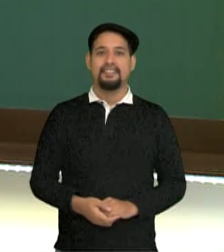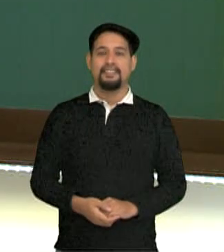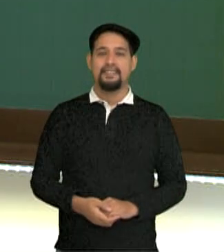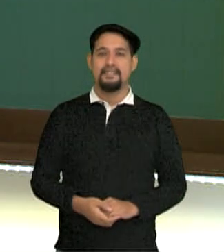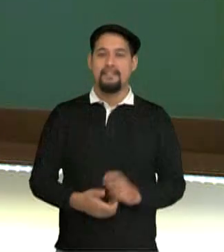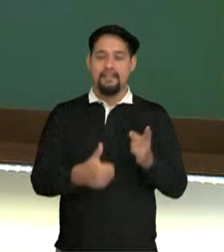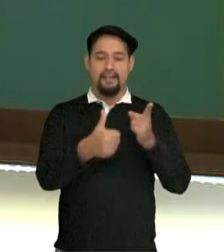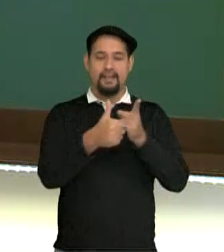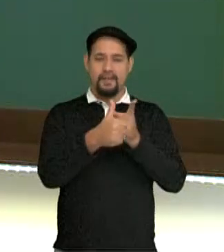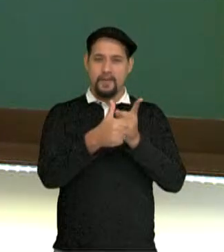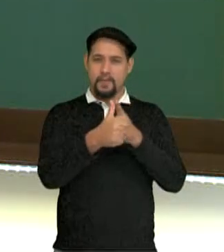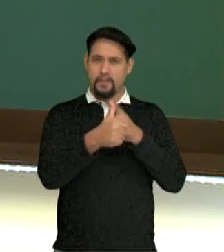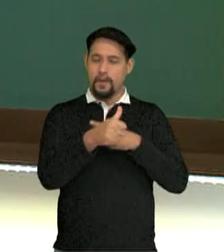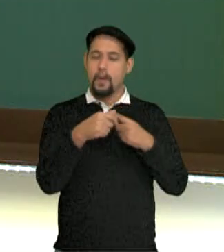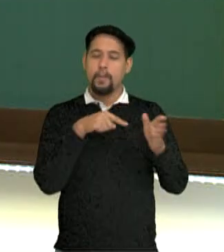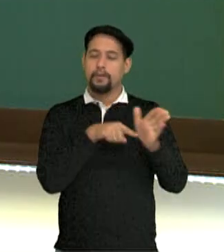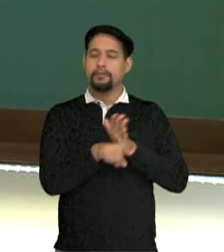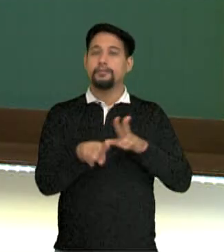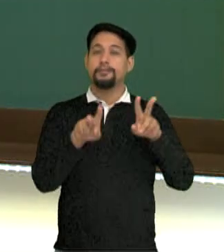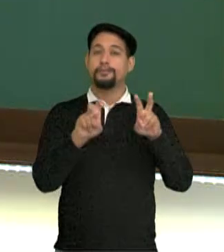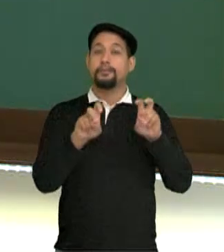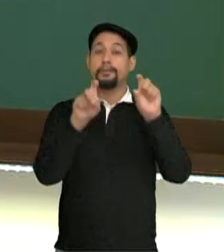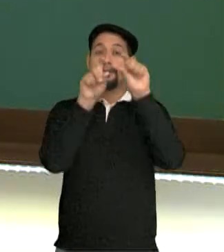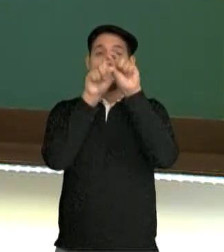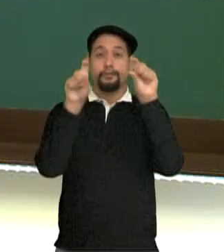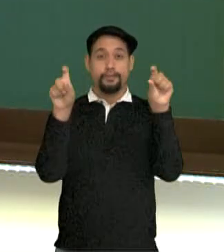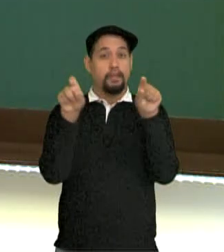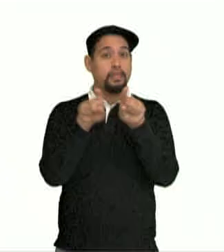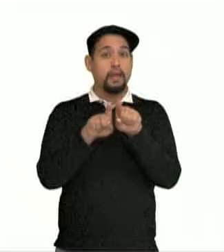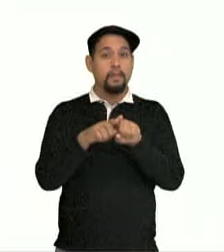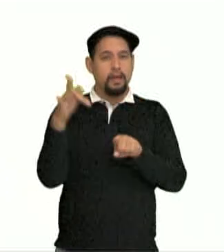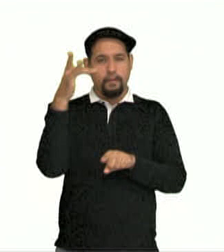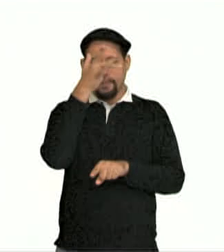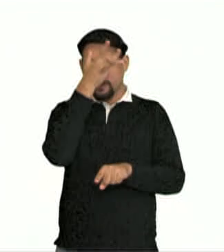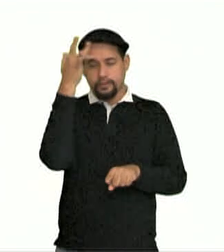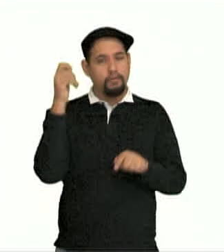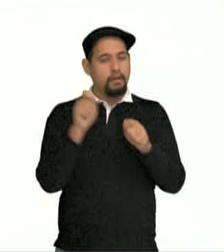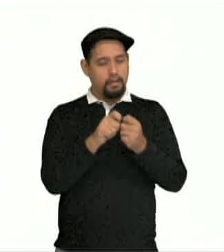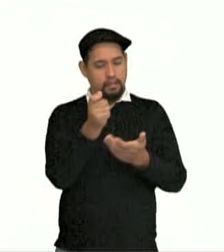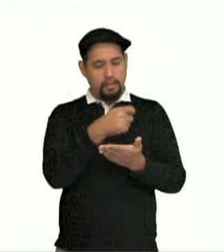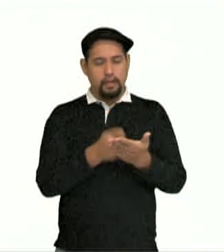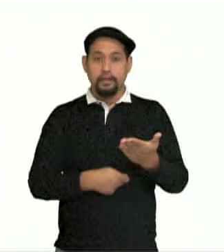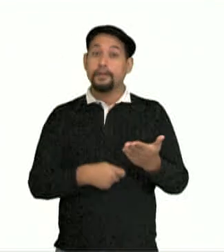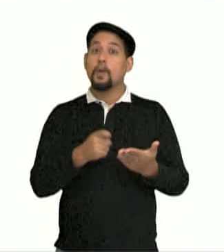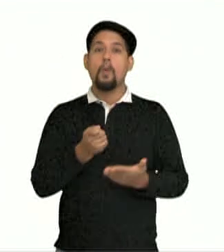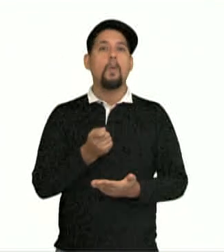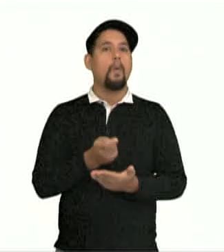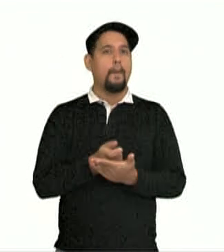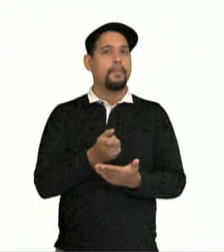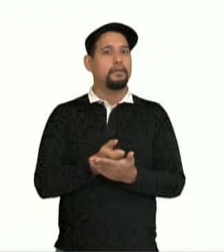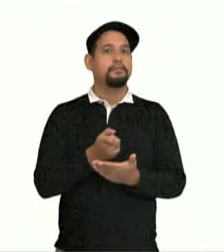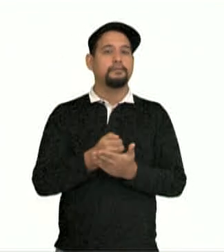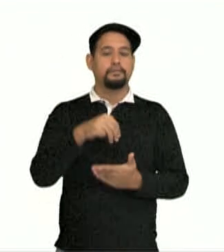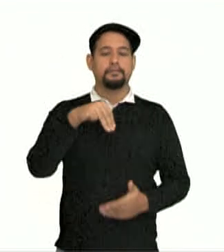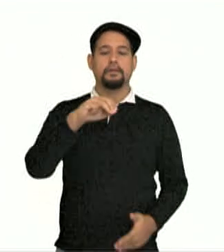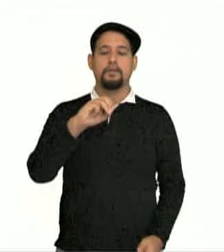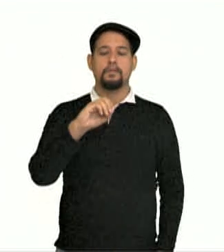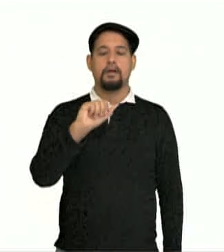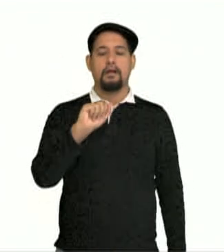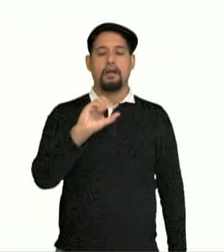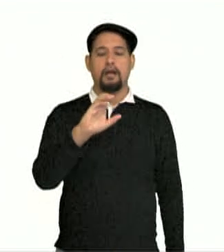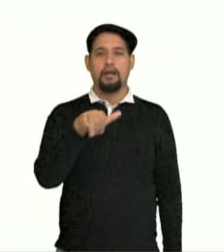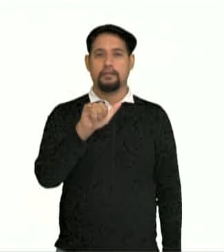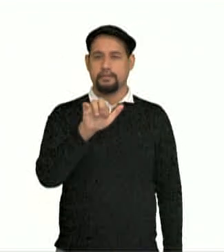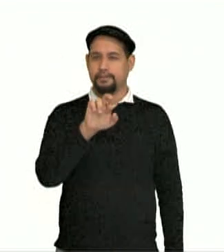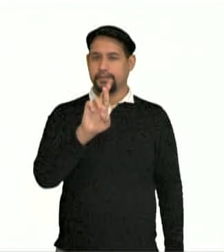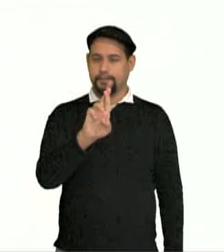A primeira que eu perguntei é sobre título e autor. Então, número 1, cobrança de uma Clear. A segunda era em